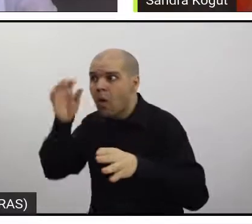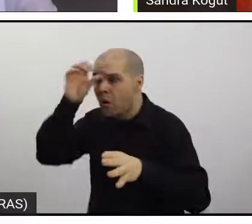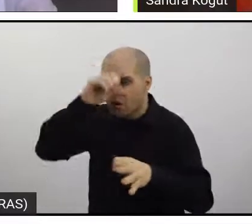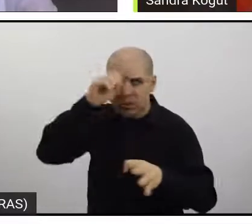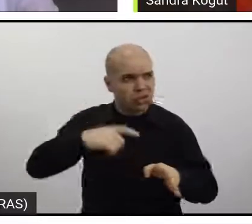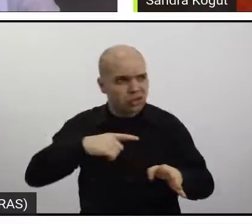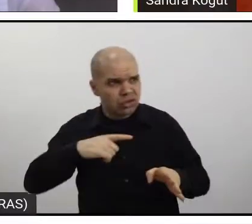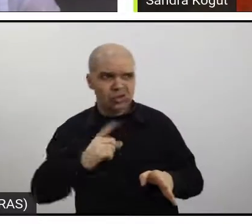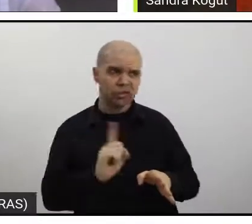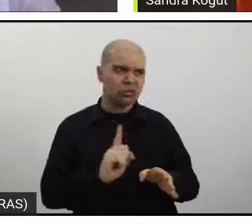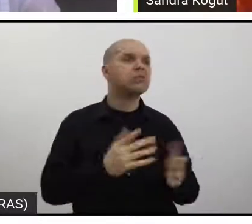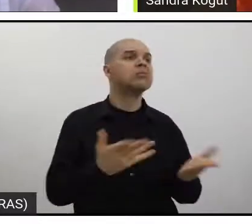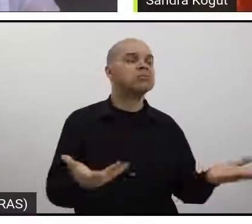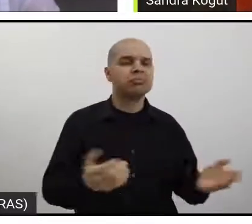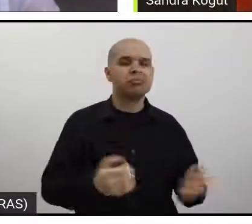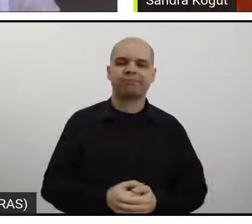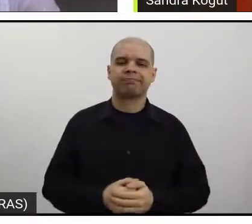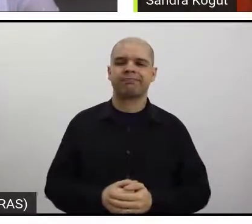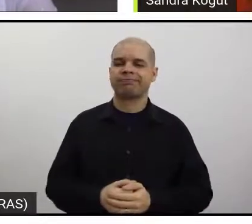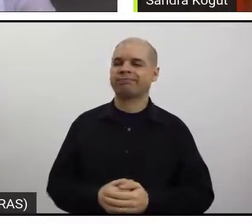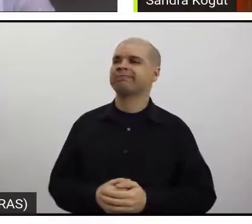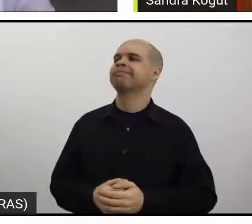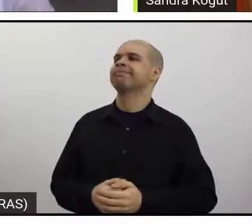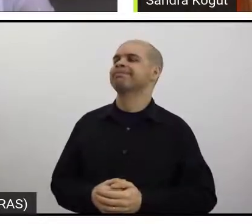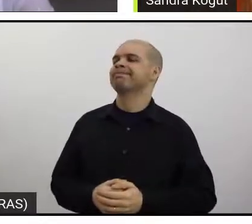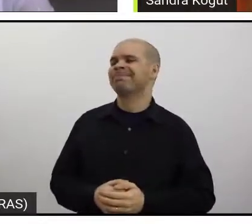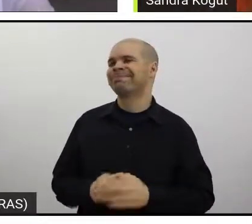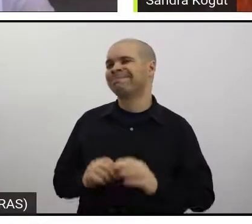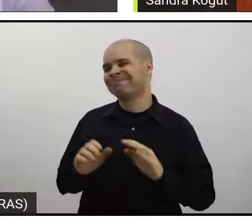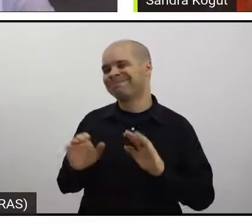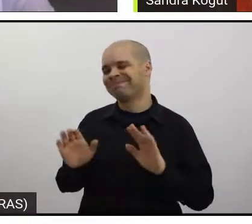Olha, eu nunca me senti assim,